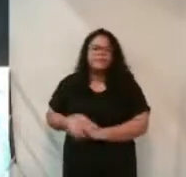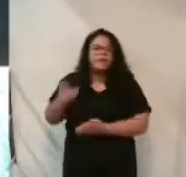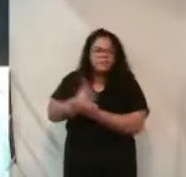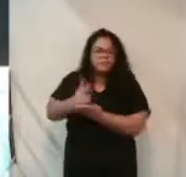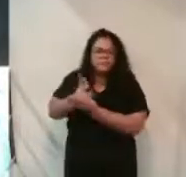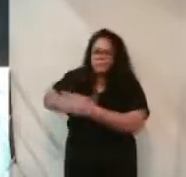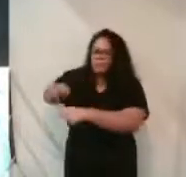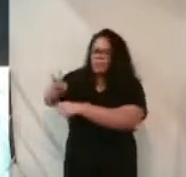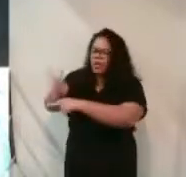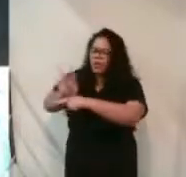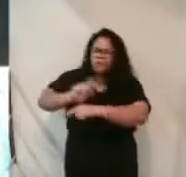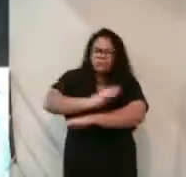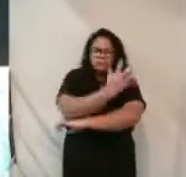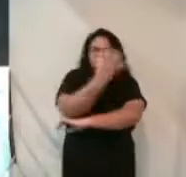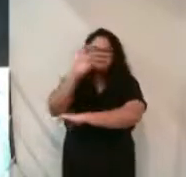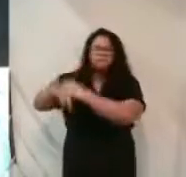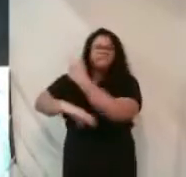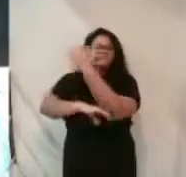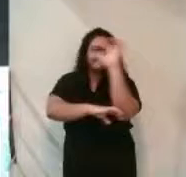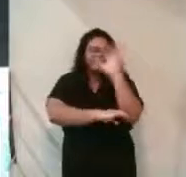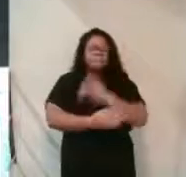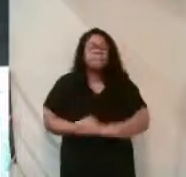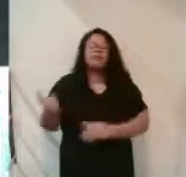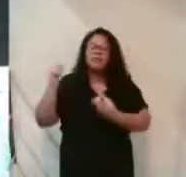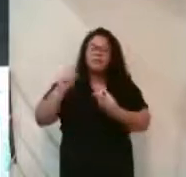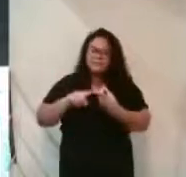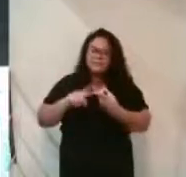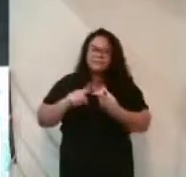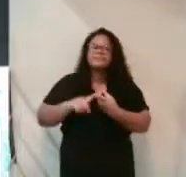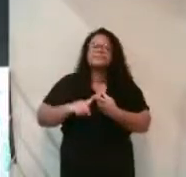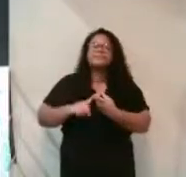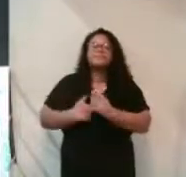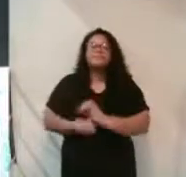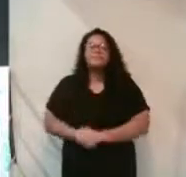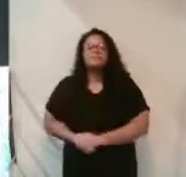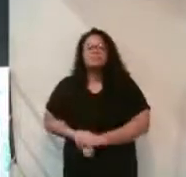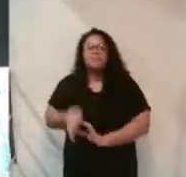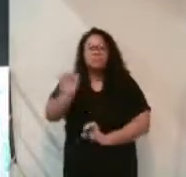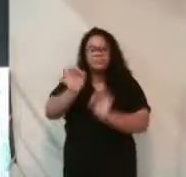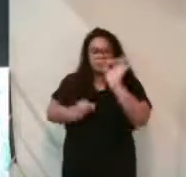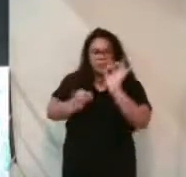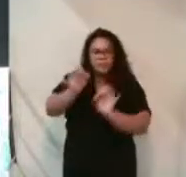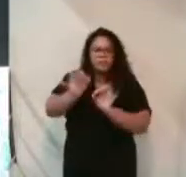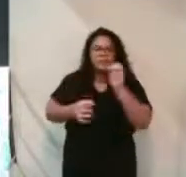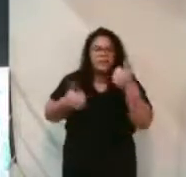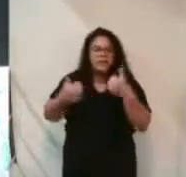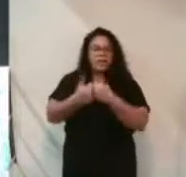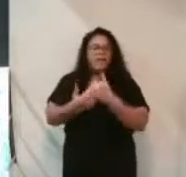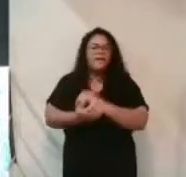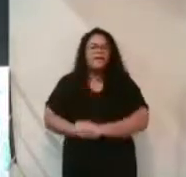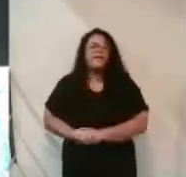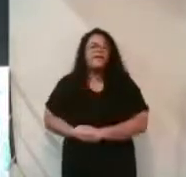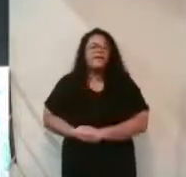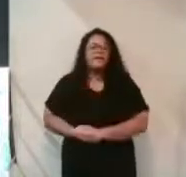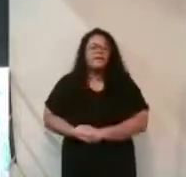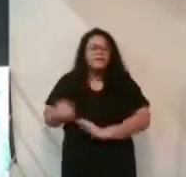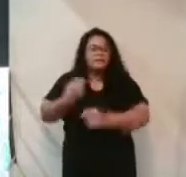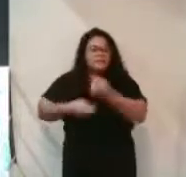utilizando o mecanismo do ICMS socioambiental, a partir da sua parcela do ICMS